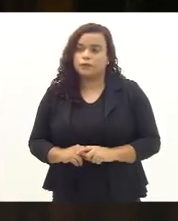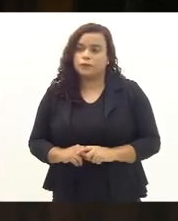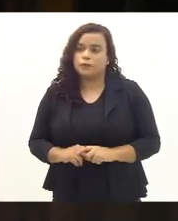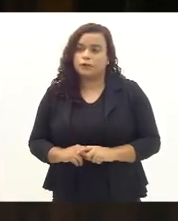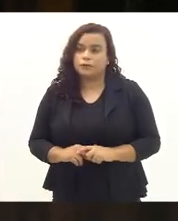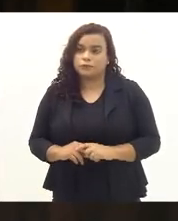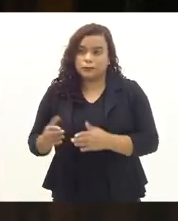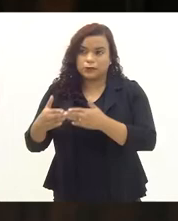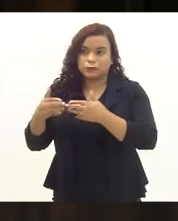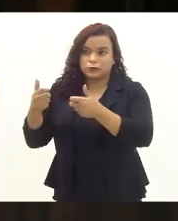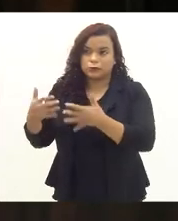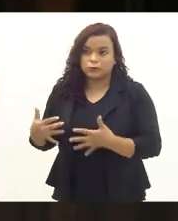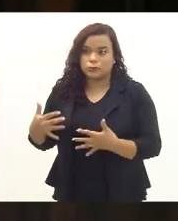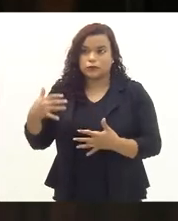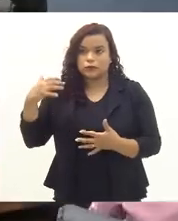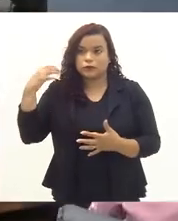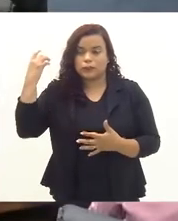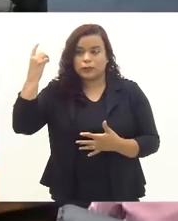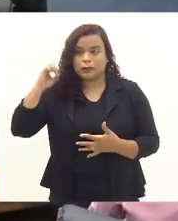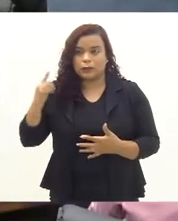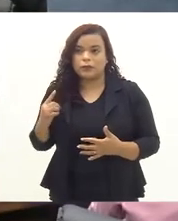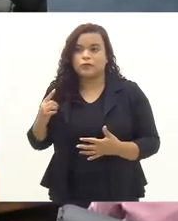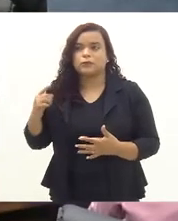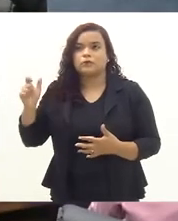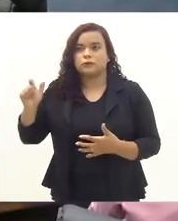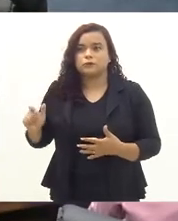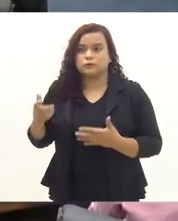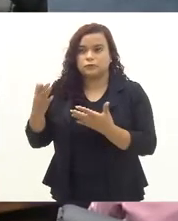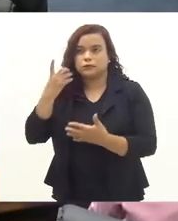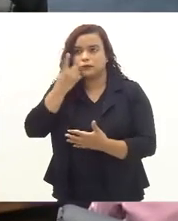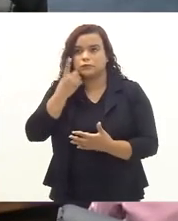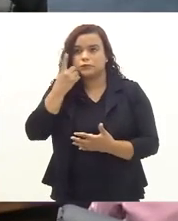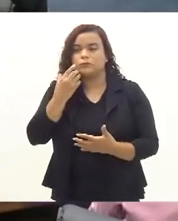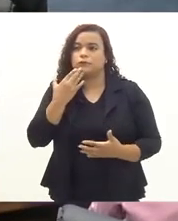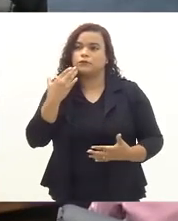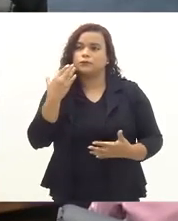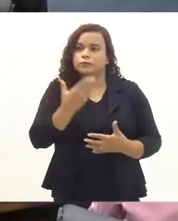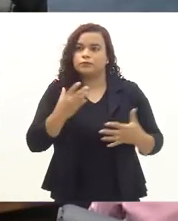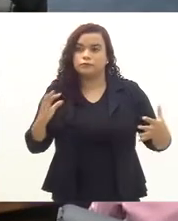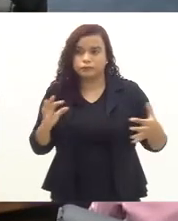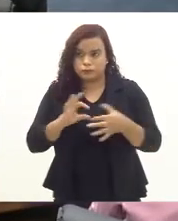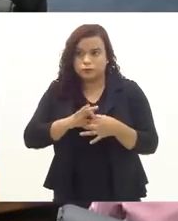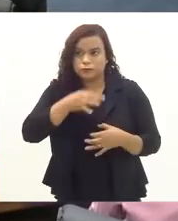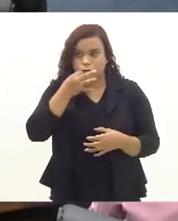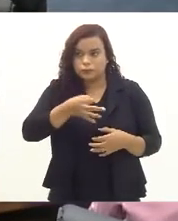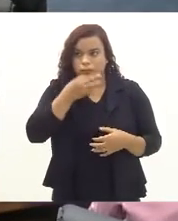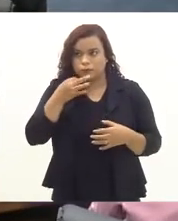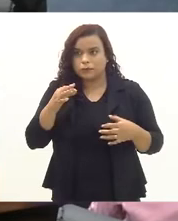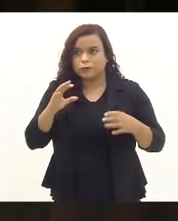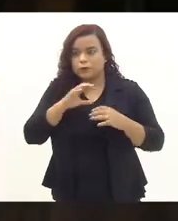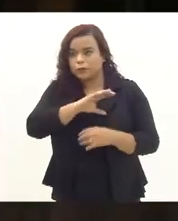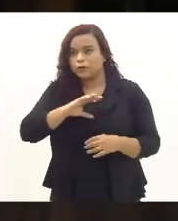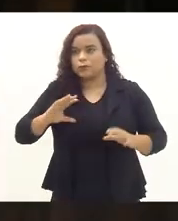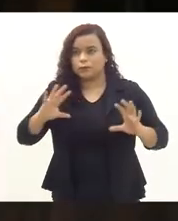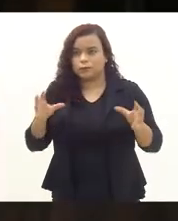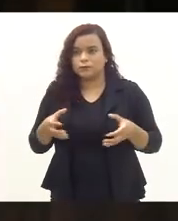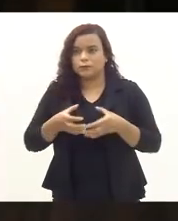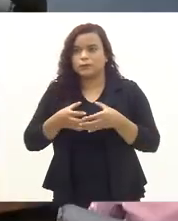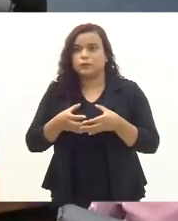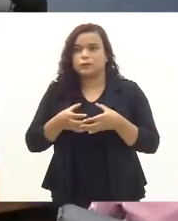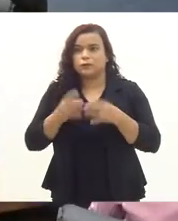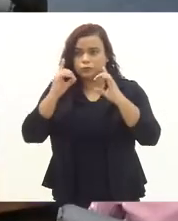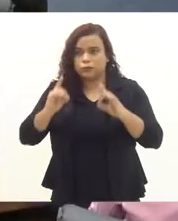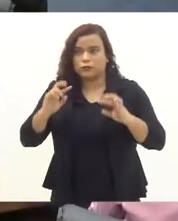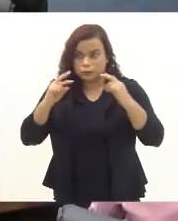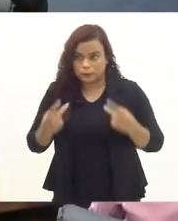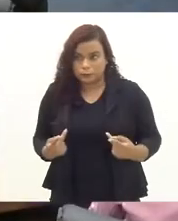a São Jorge Deputado a Dani Monteiro aí você da comissão de direitos humanos se for possível presença de vossa beleza